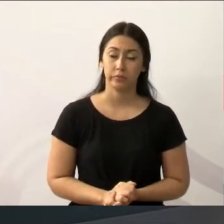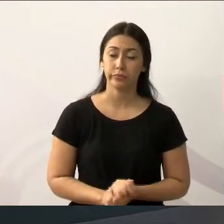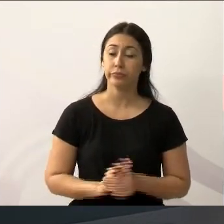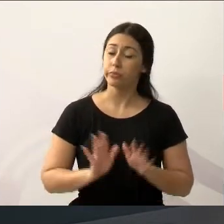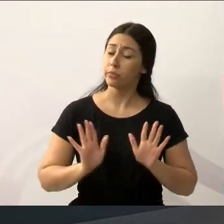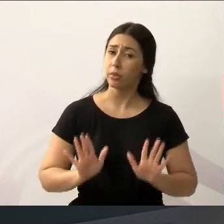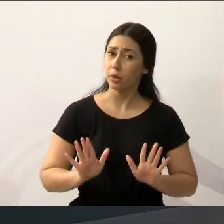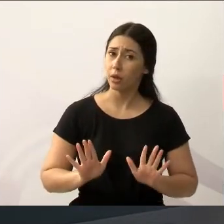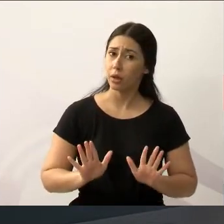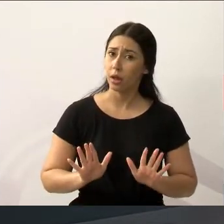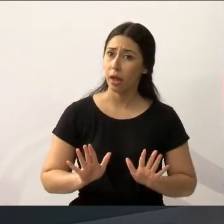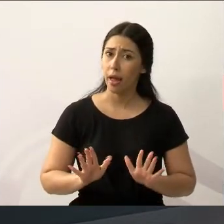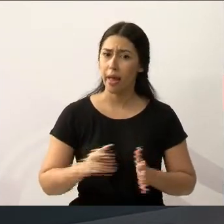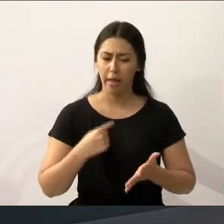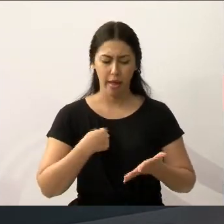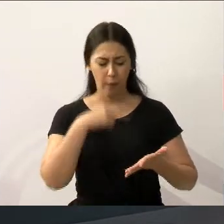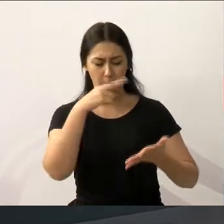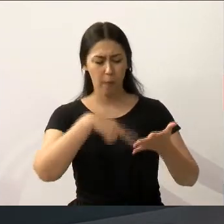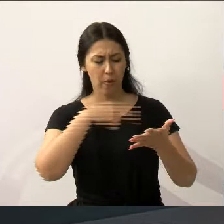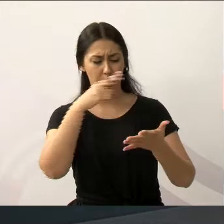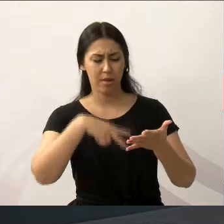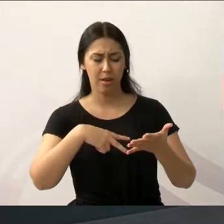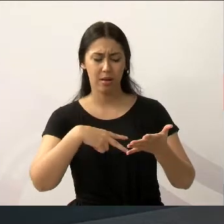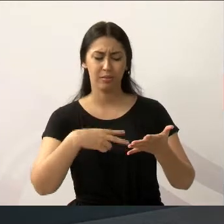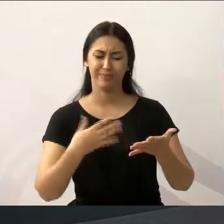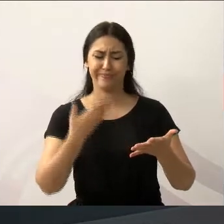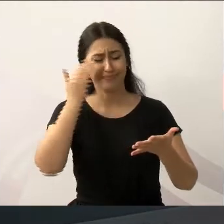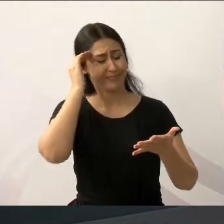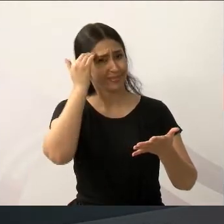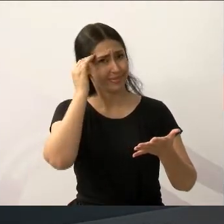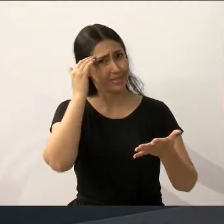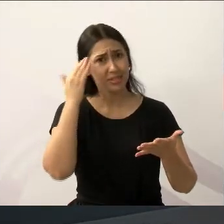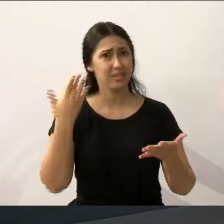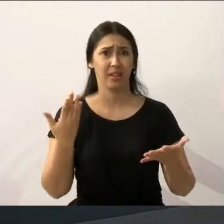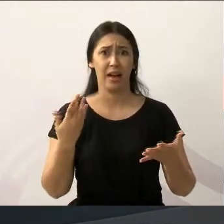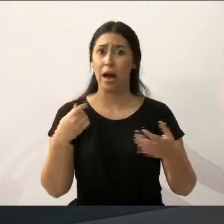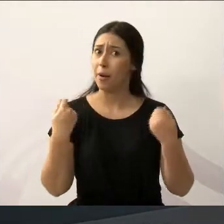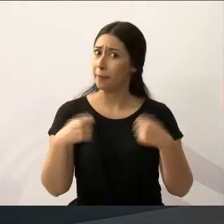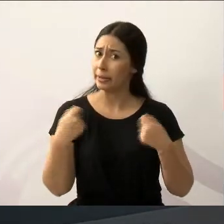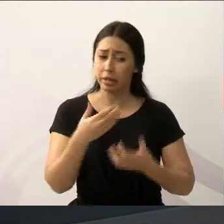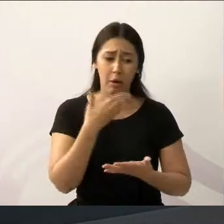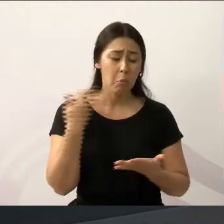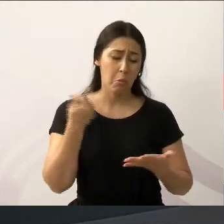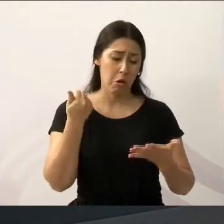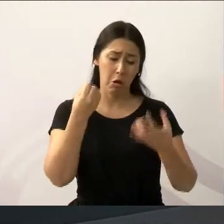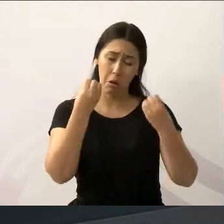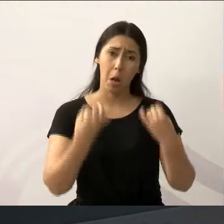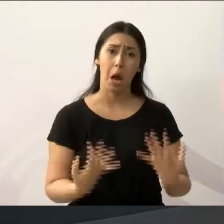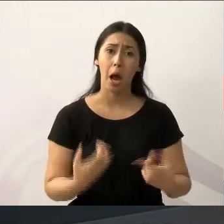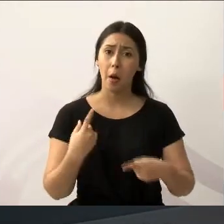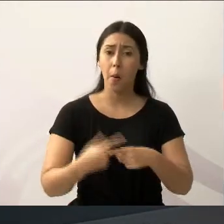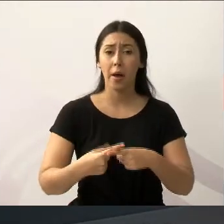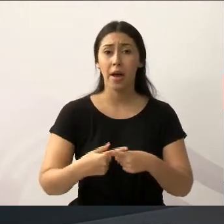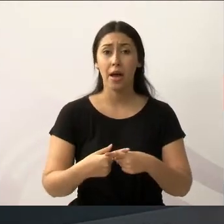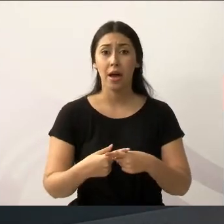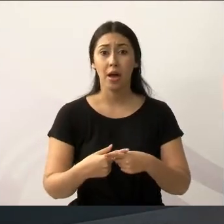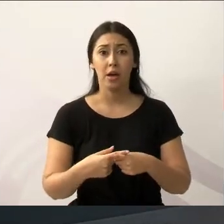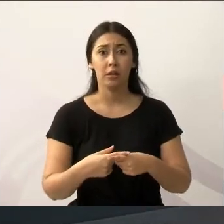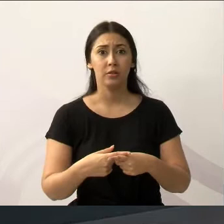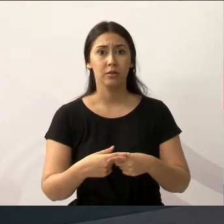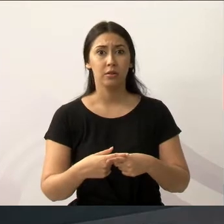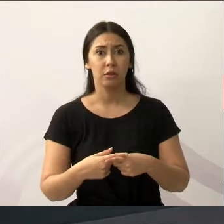Olha, pela redação que está aqui, precisa clarificar então, né? Porque você não pode